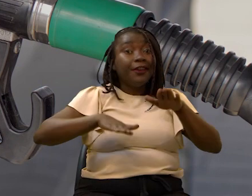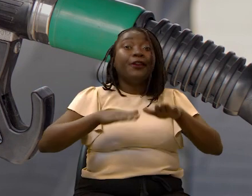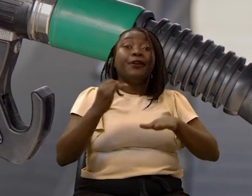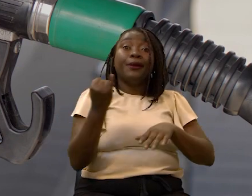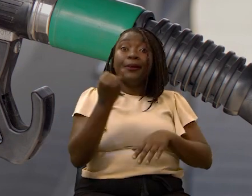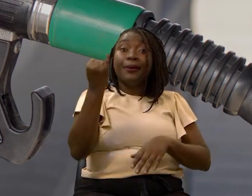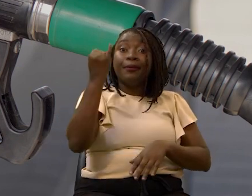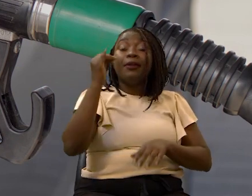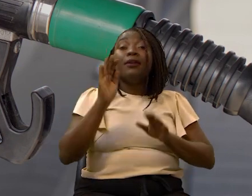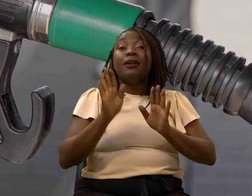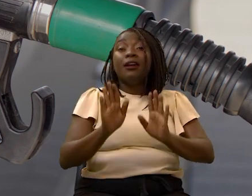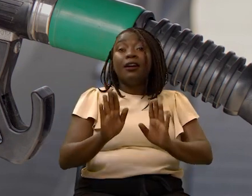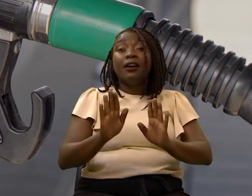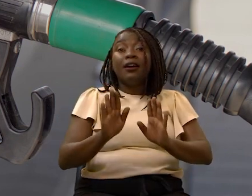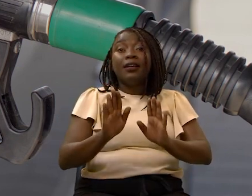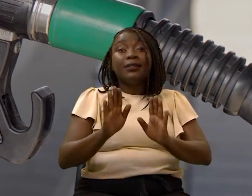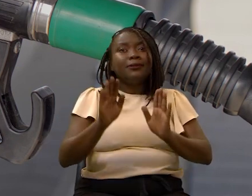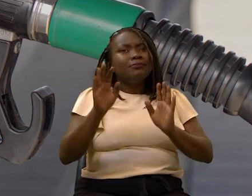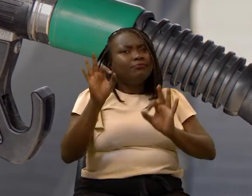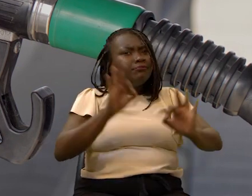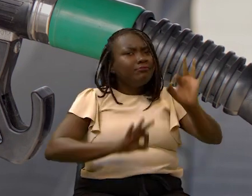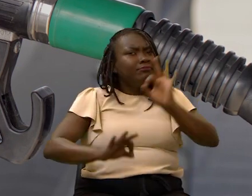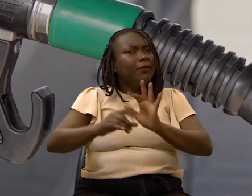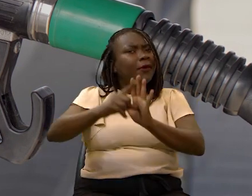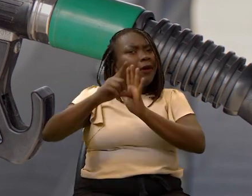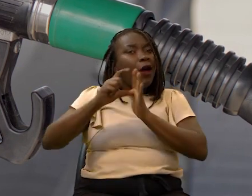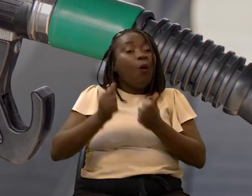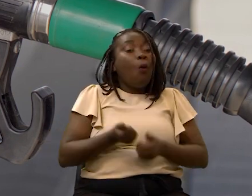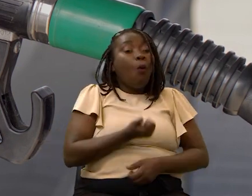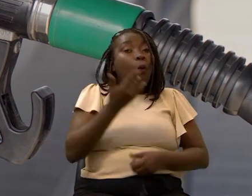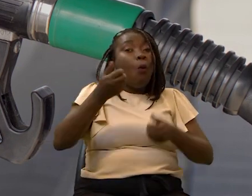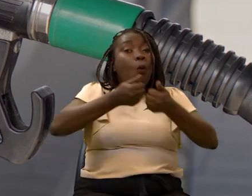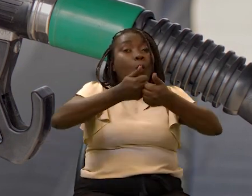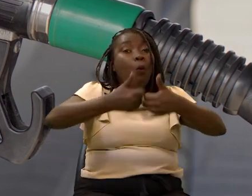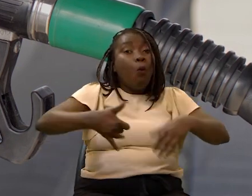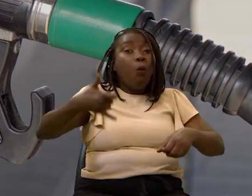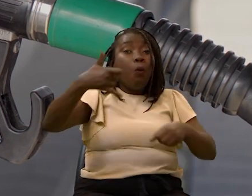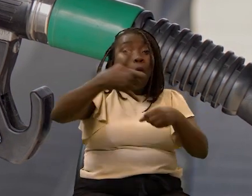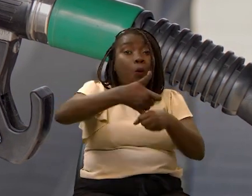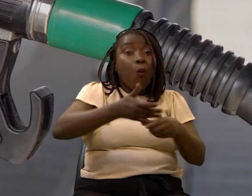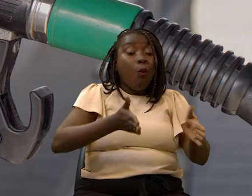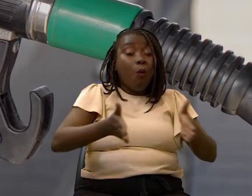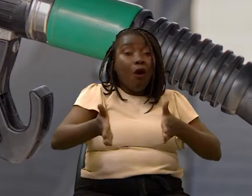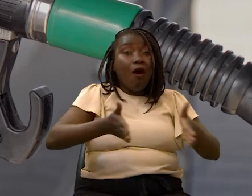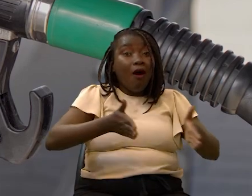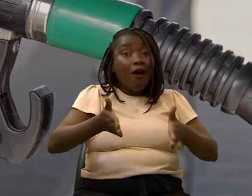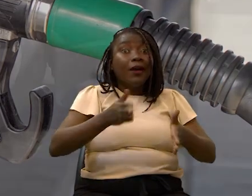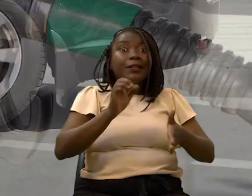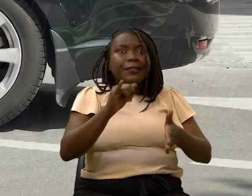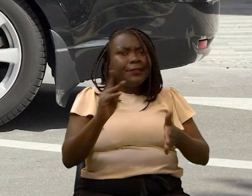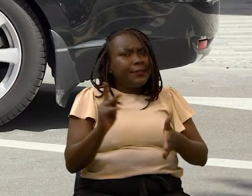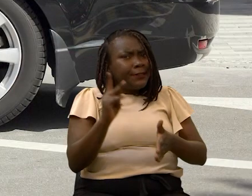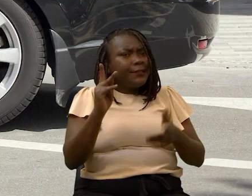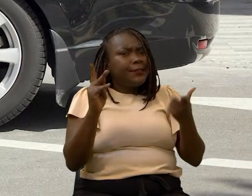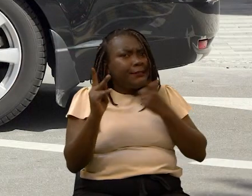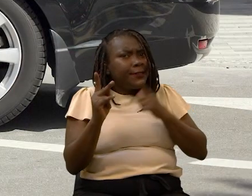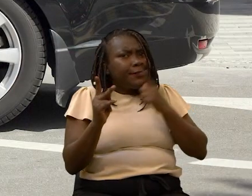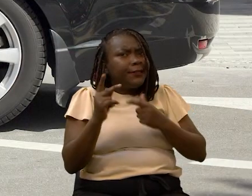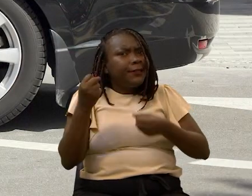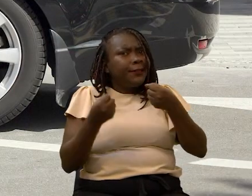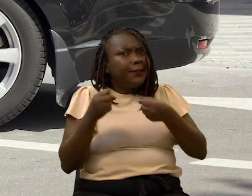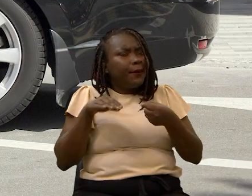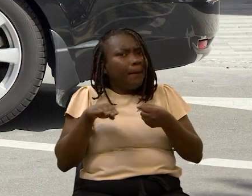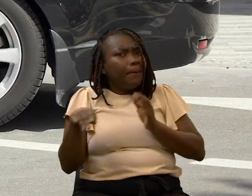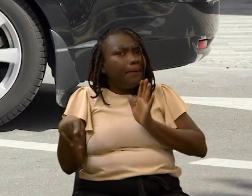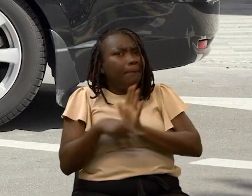variação importante, mas se programar em termos de quanto você vai gastar de combustível no período, se vale a pena você ir de